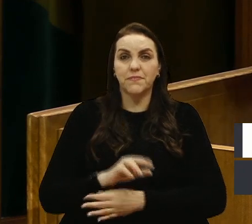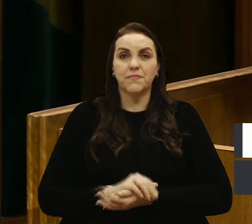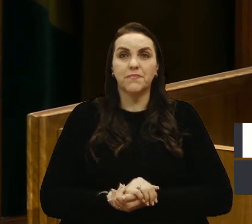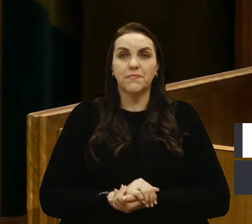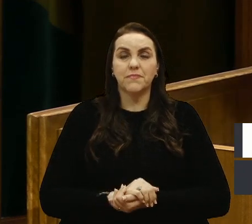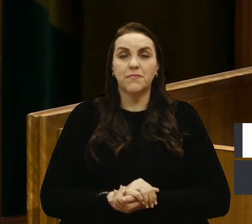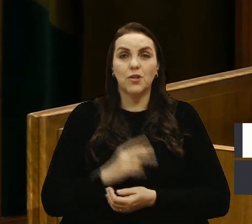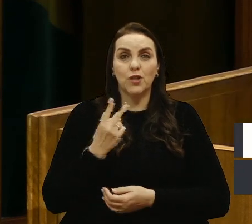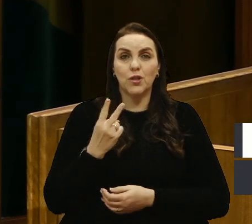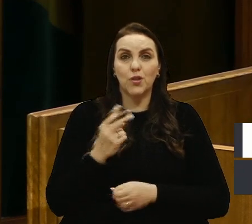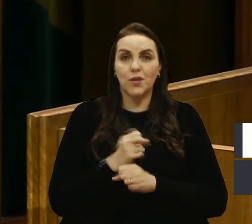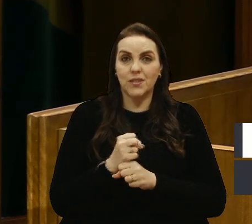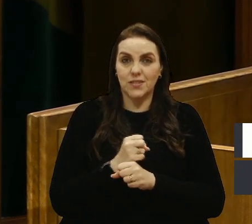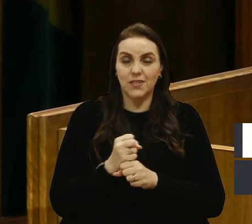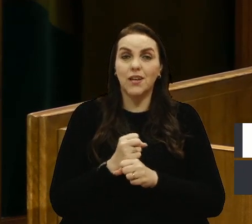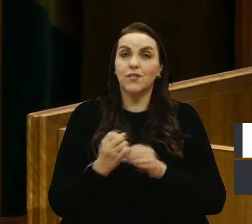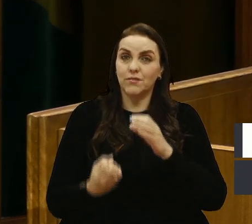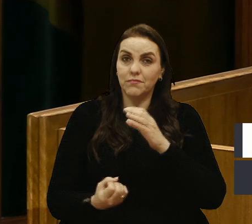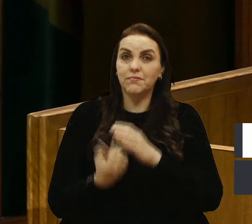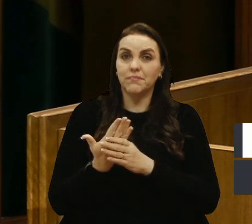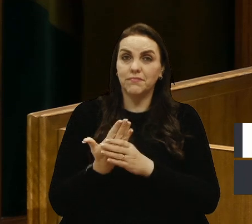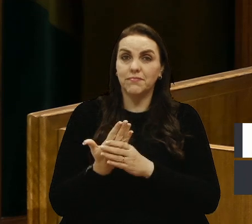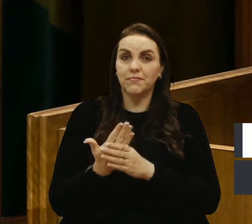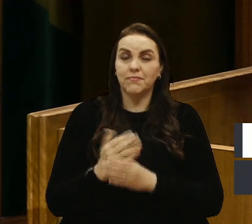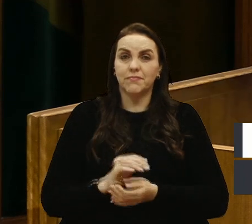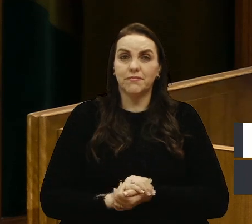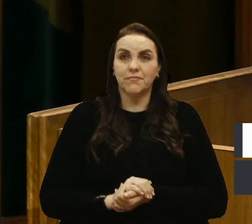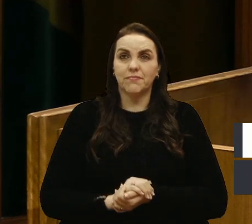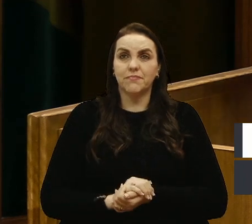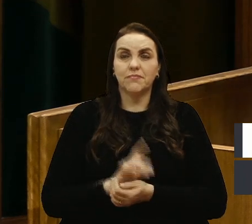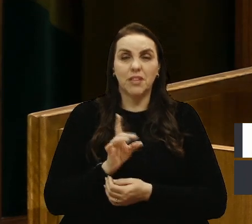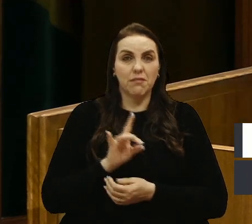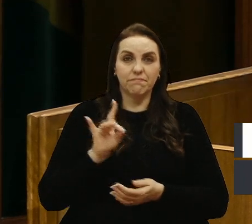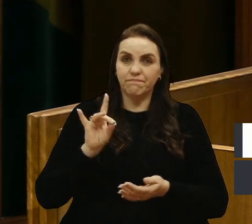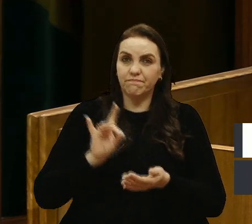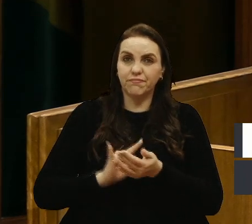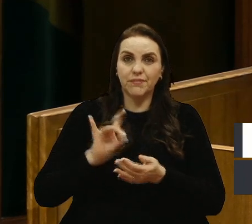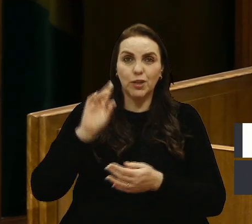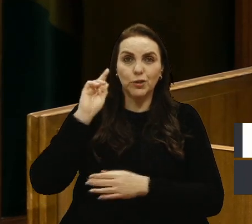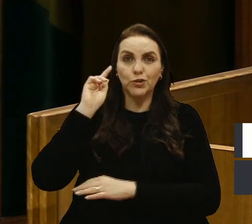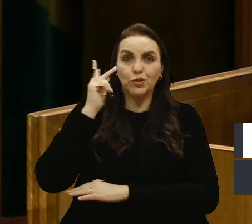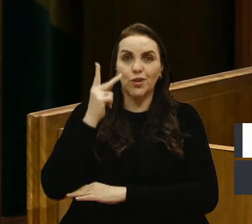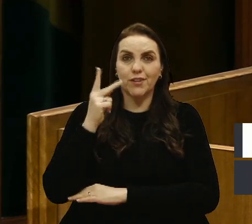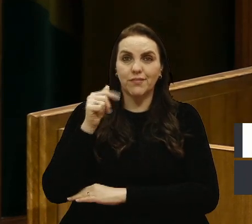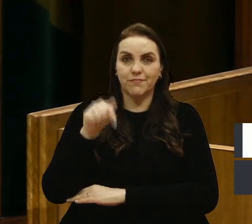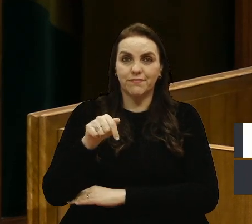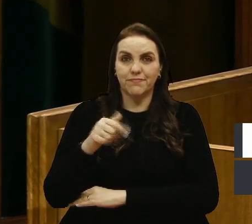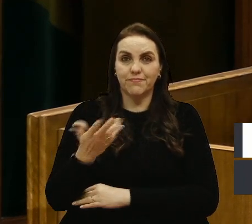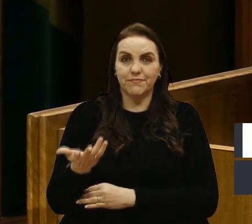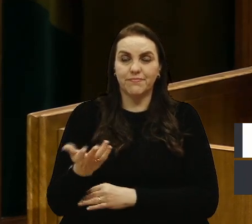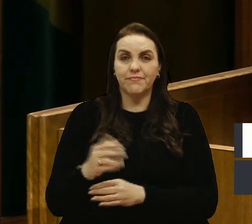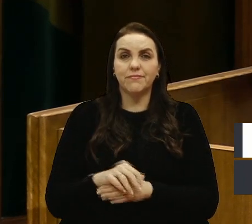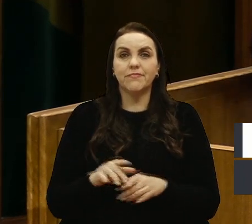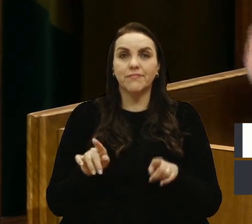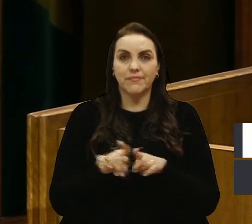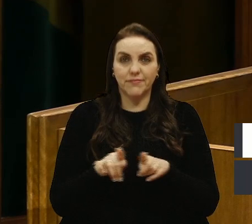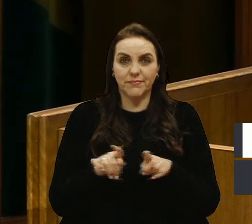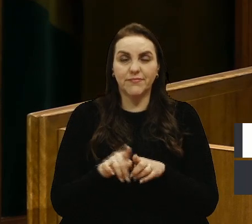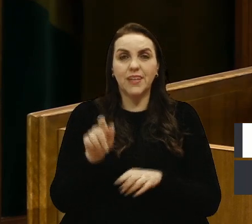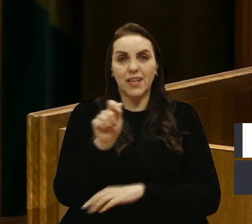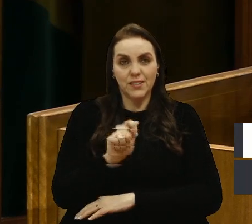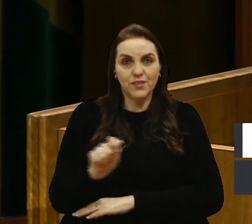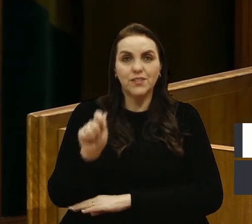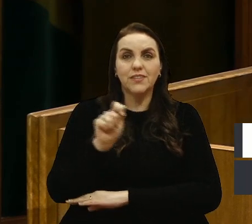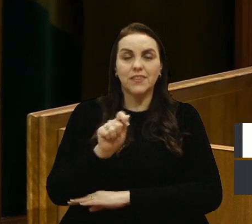nos seus 2 anos de criação. Isso é um feito histórico. Inclusive, essa